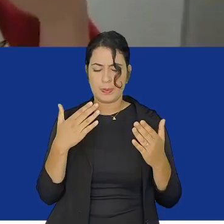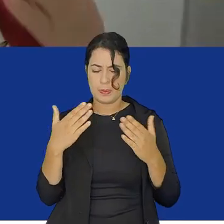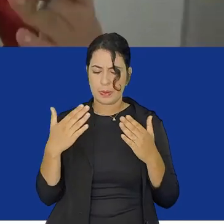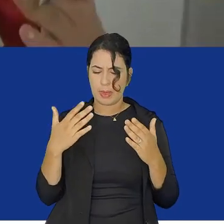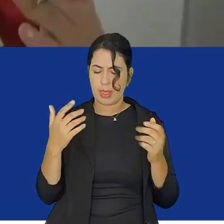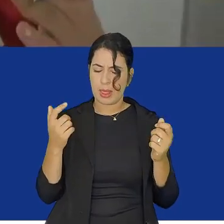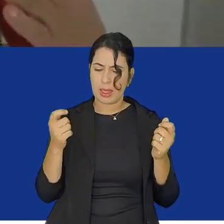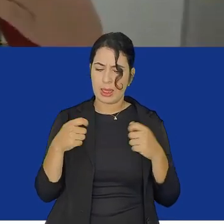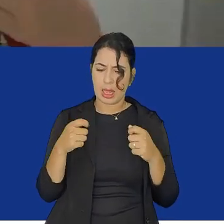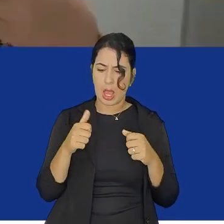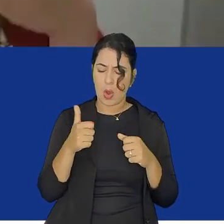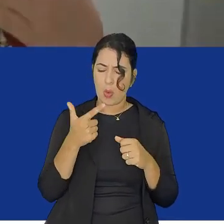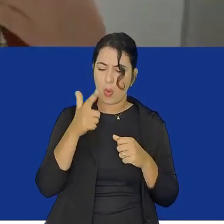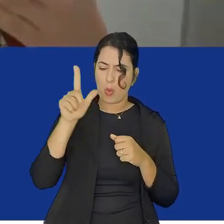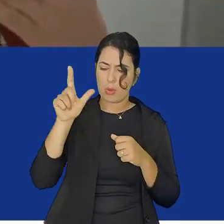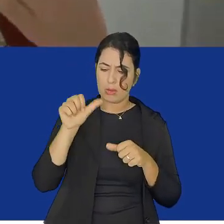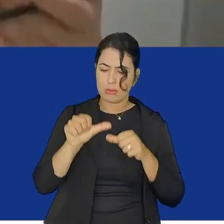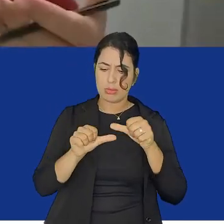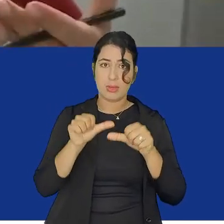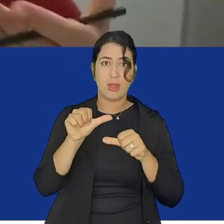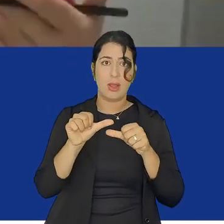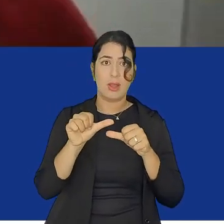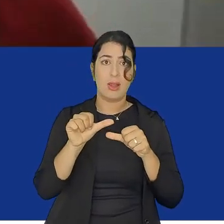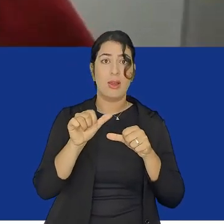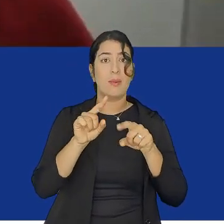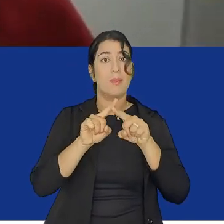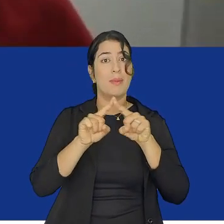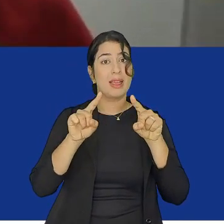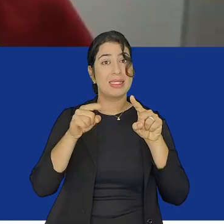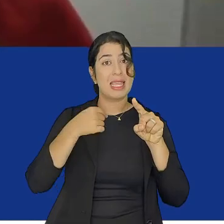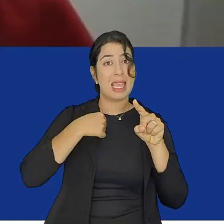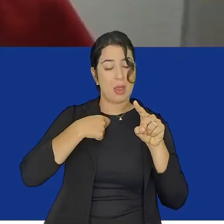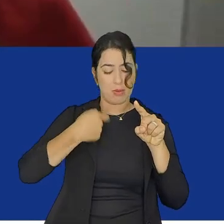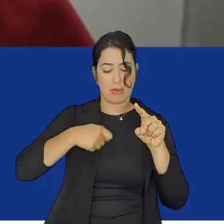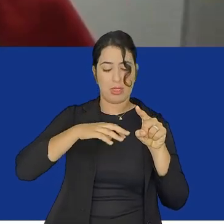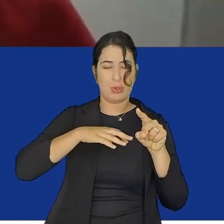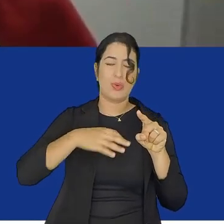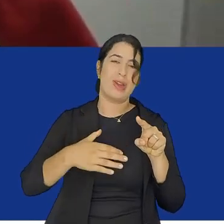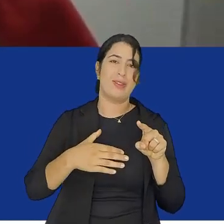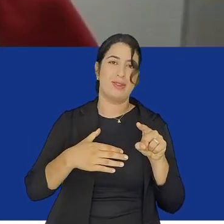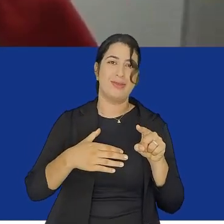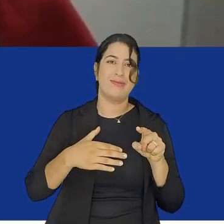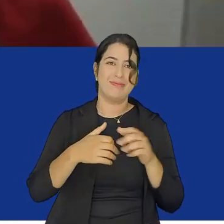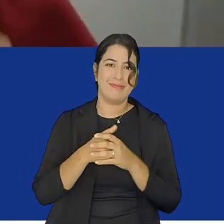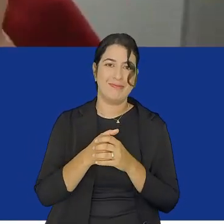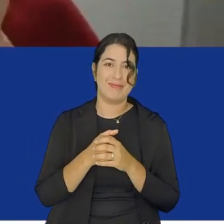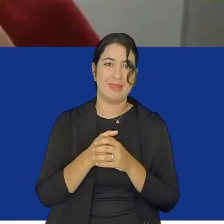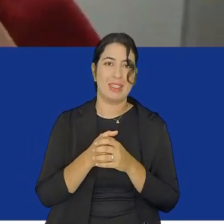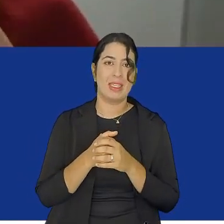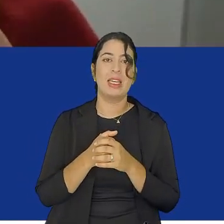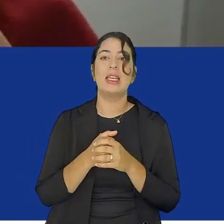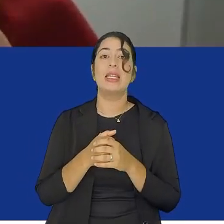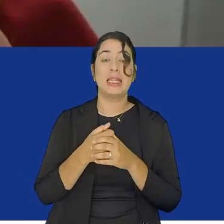criar uma outra coisa, desde que eu tenha coragem de tentar criar uma outra coisa. E aí é